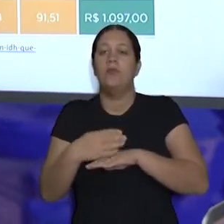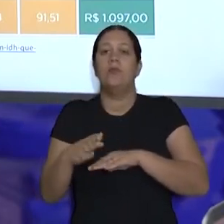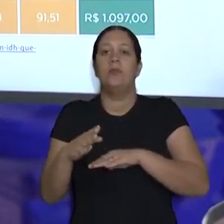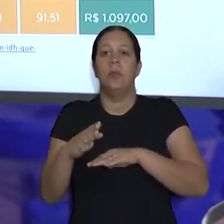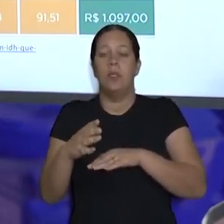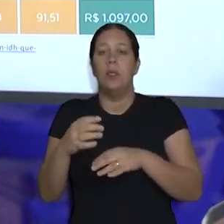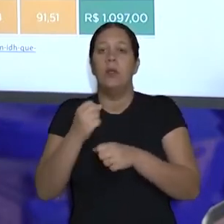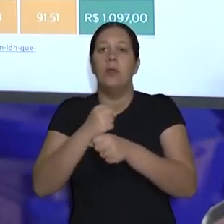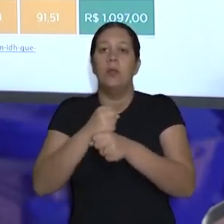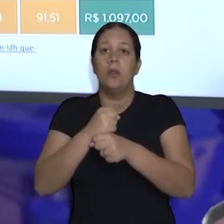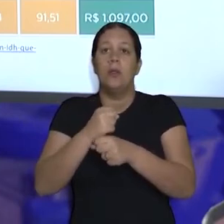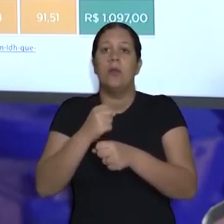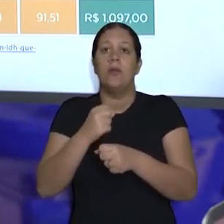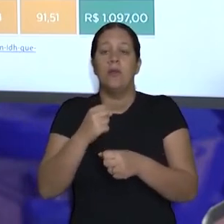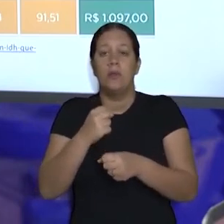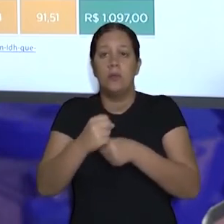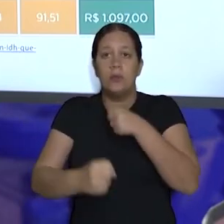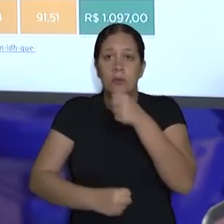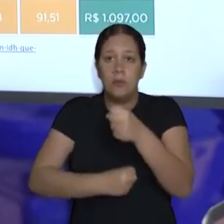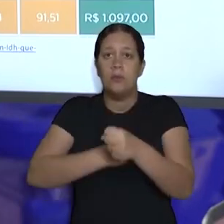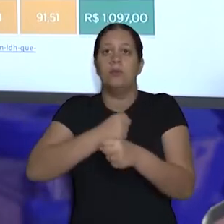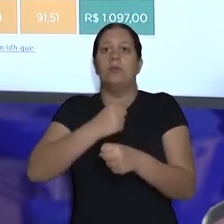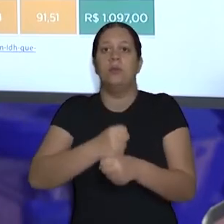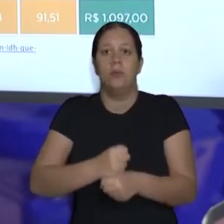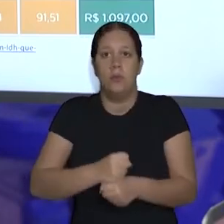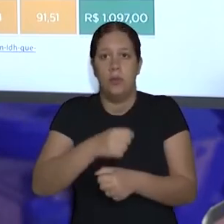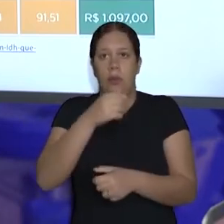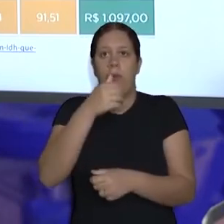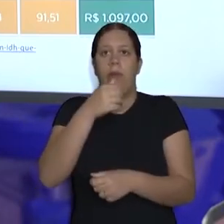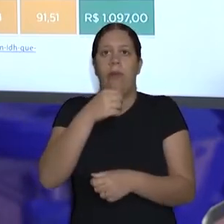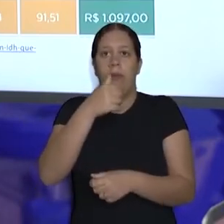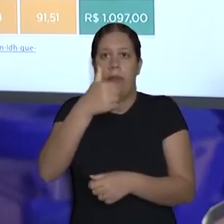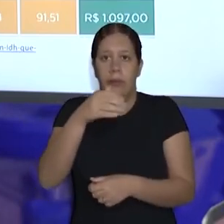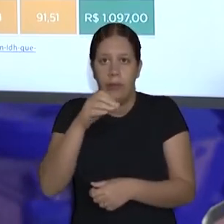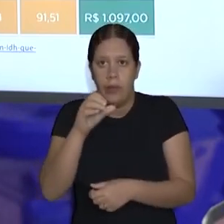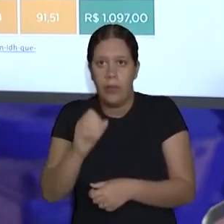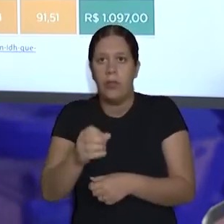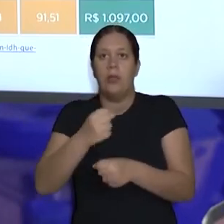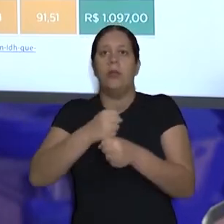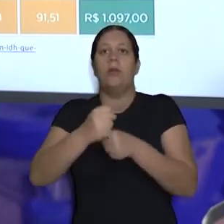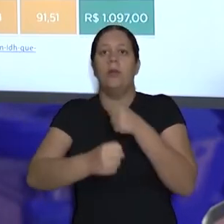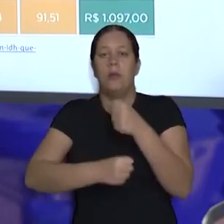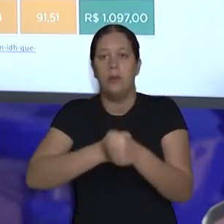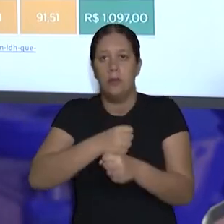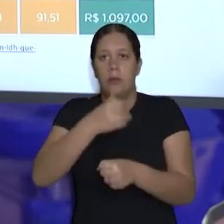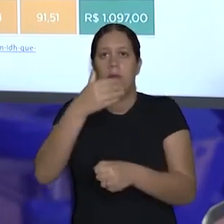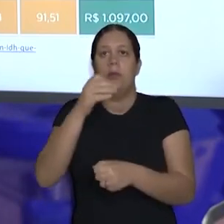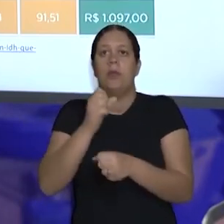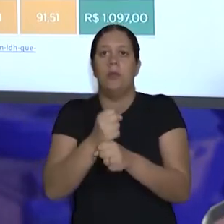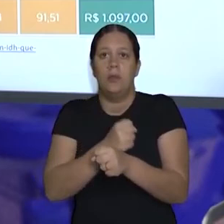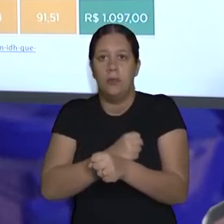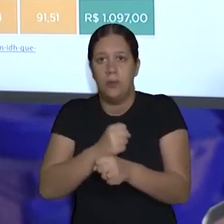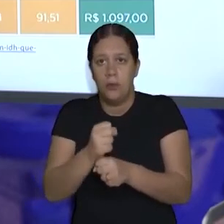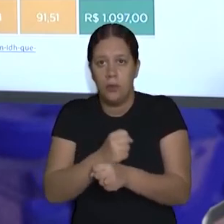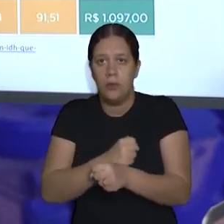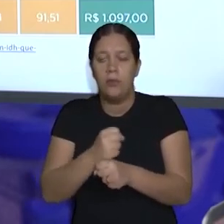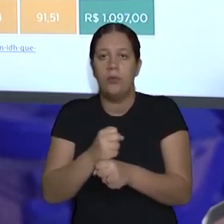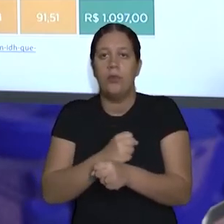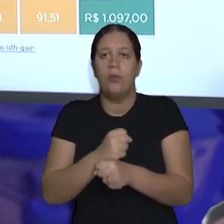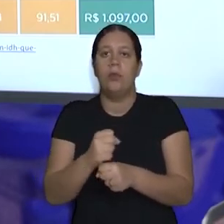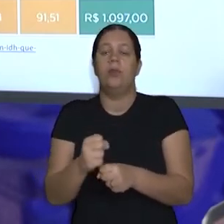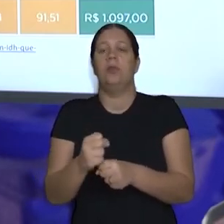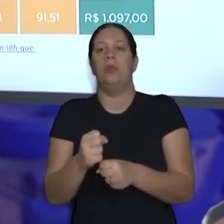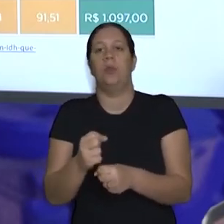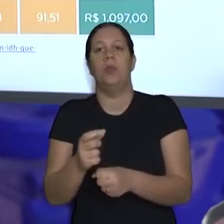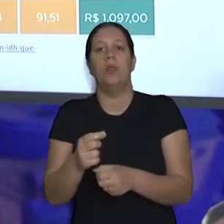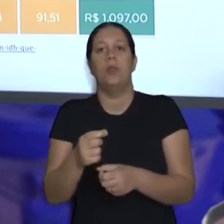porcentagens nesses anos, porque é de 10 em 10 anos que é feito o censo, né, a análise de toda a população brasileira, quando vai